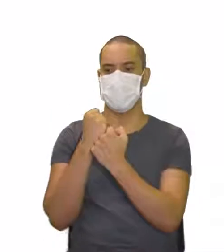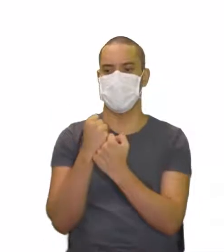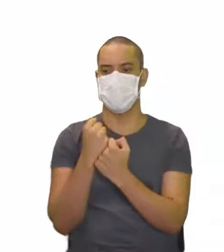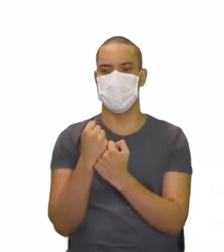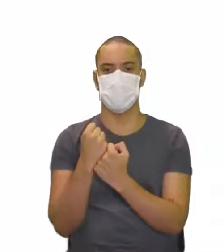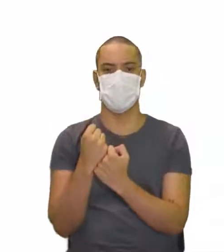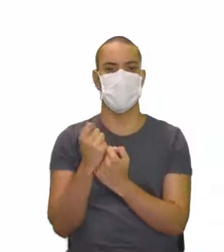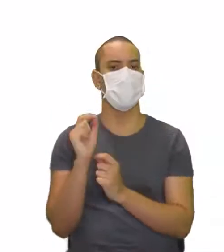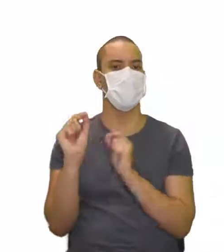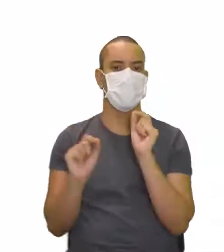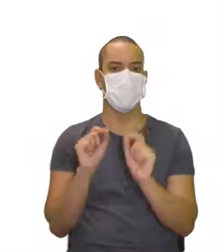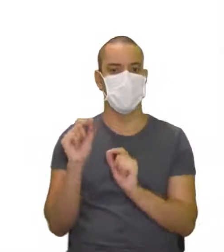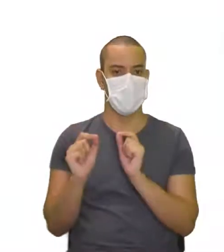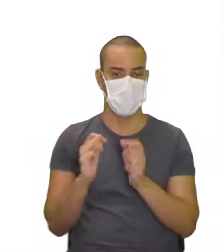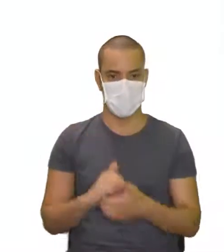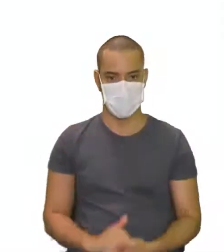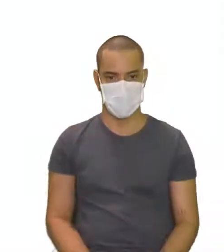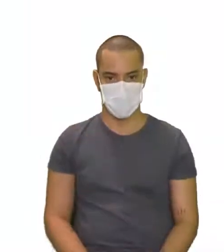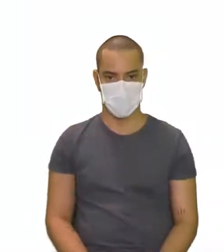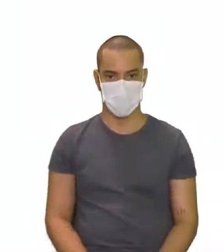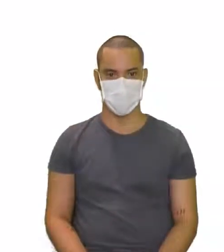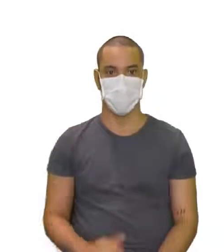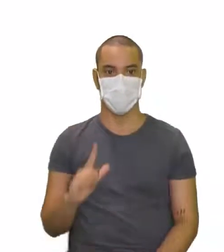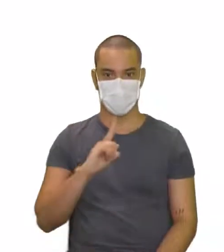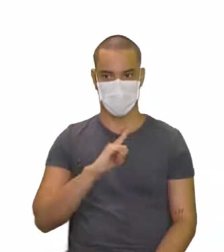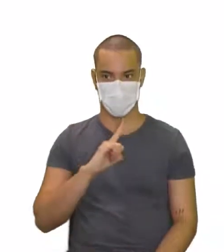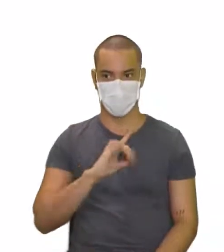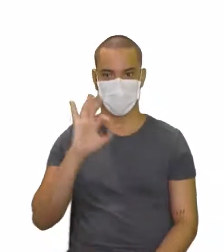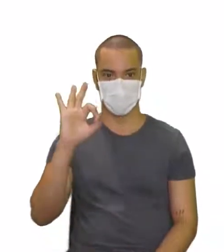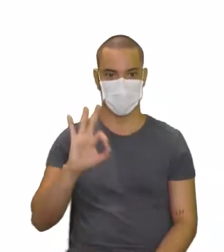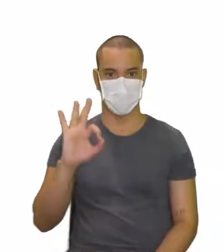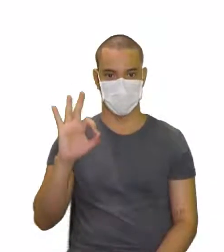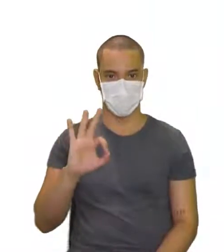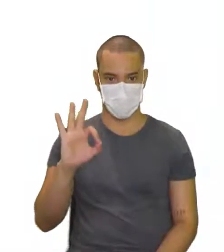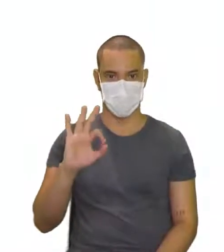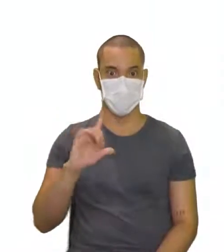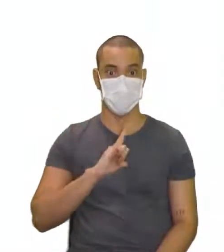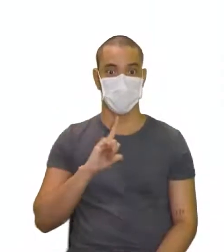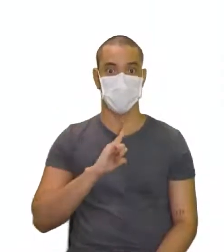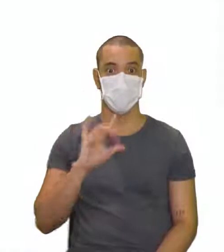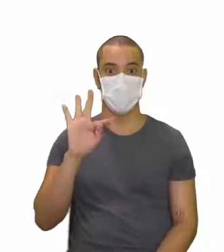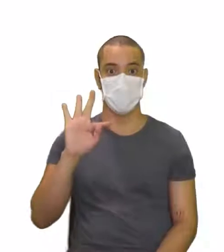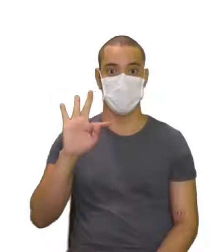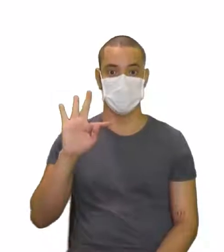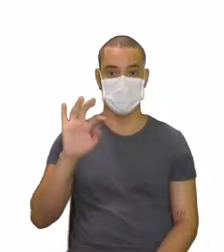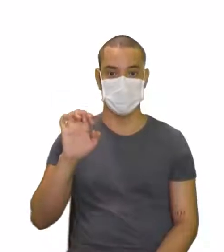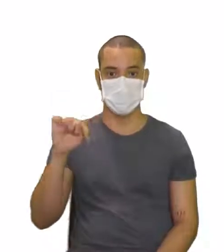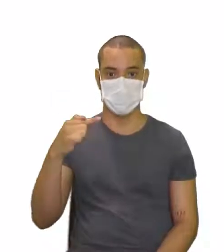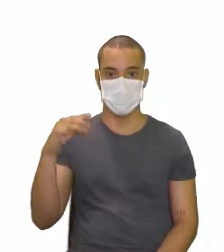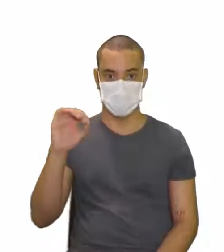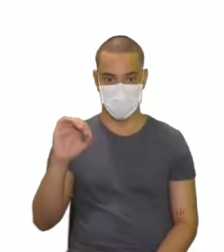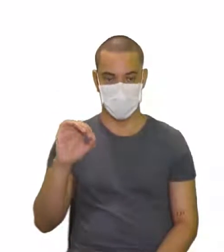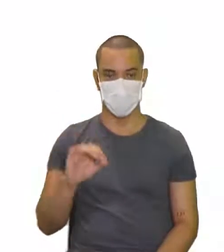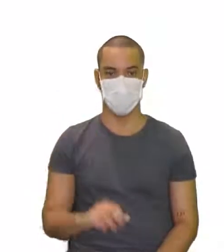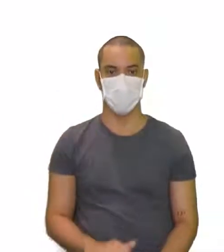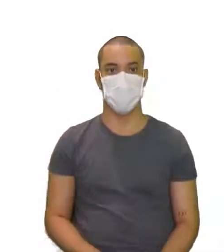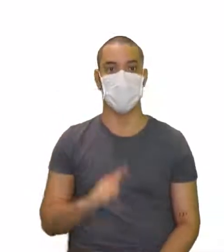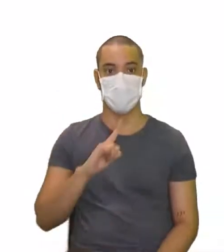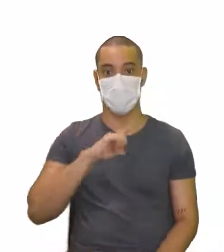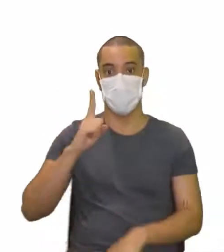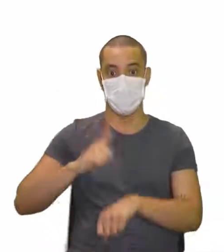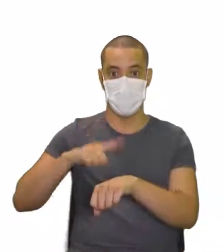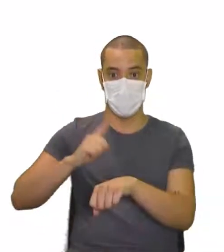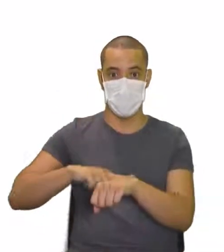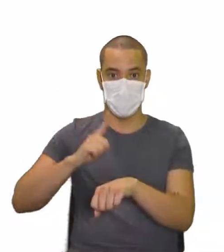Qzão, pessoal? Bom, nós temos aqui a potência e a tensão, certo? E a gente tem um tempo aqui